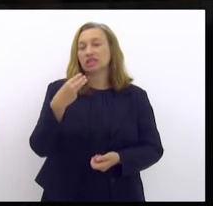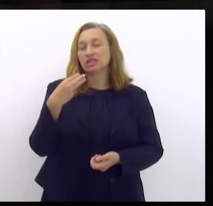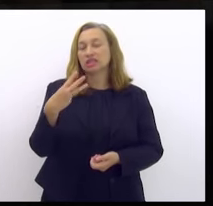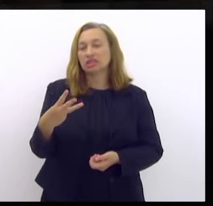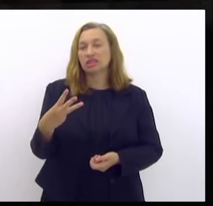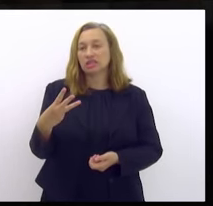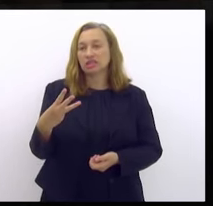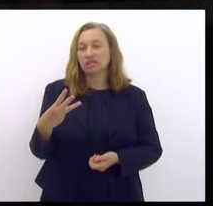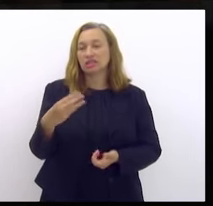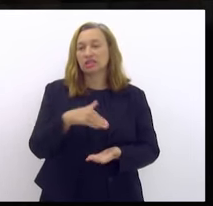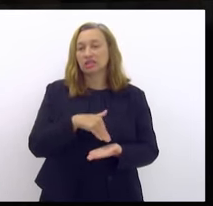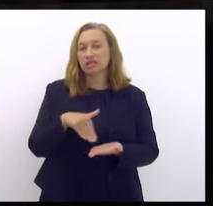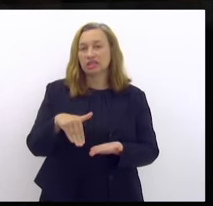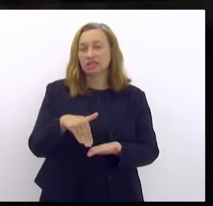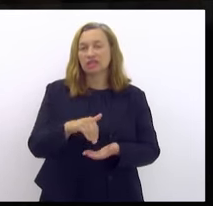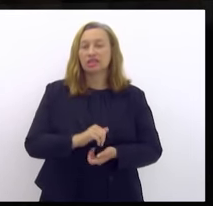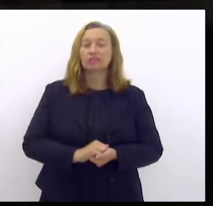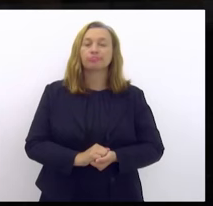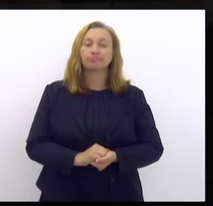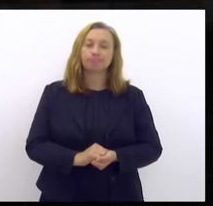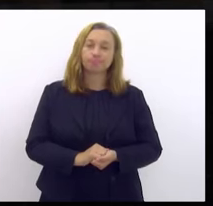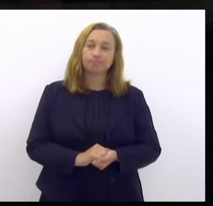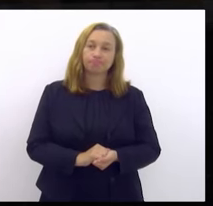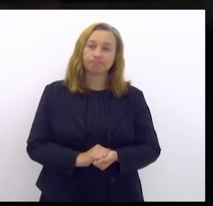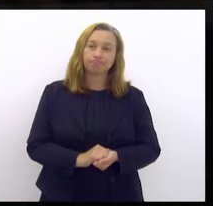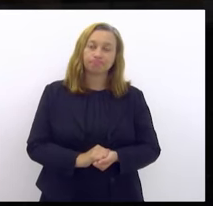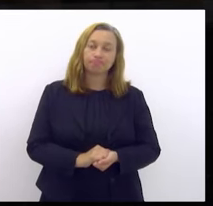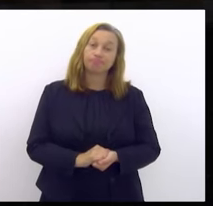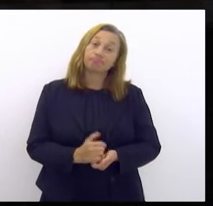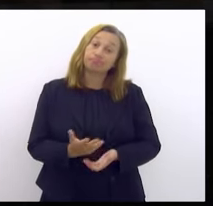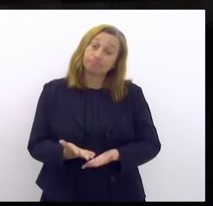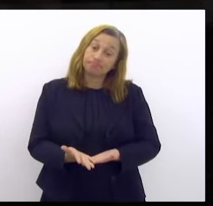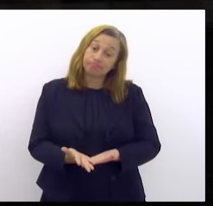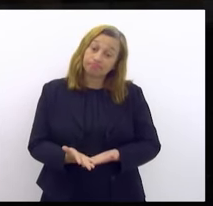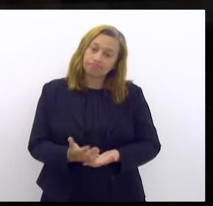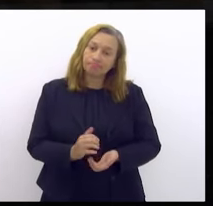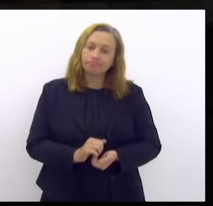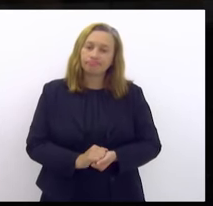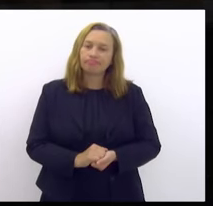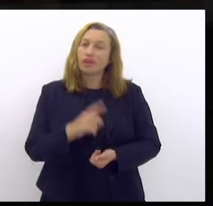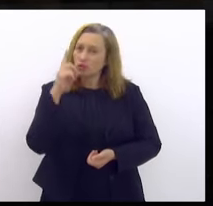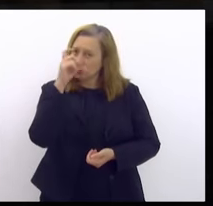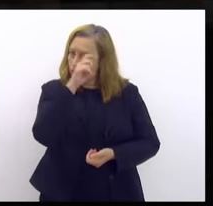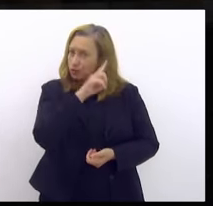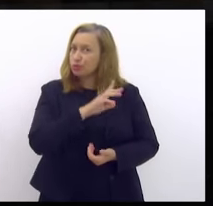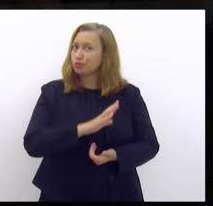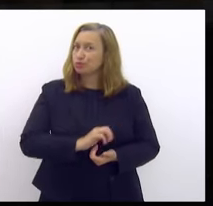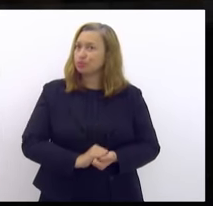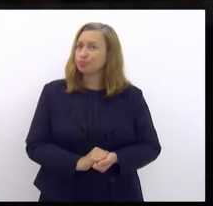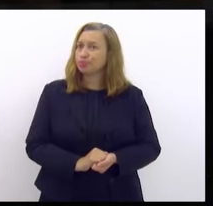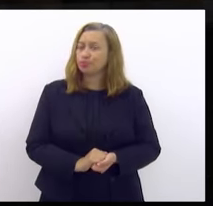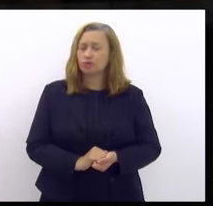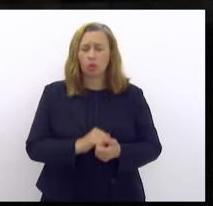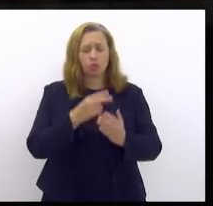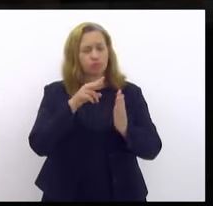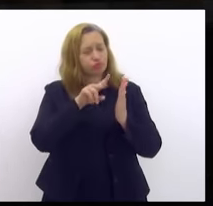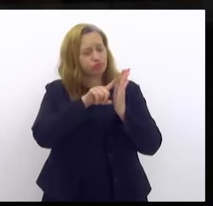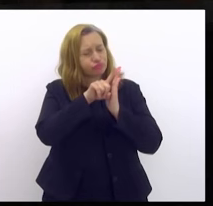33 secretarias. Eu tentei, e foi muito difícil,